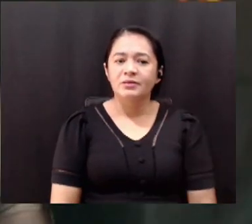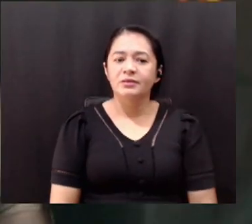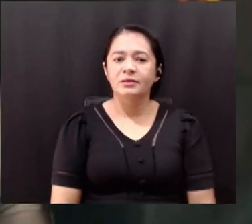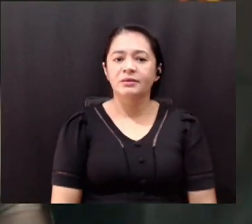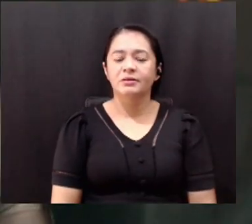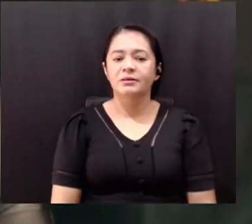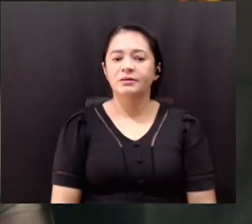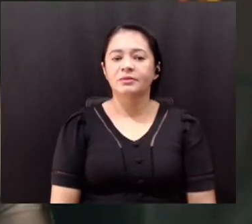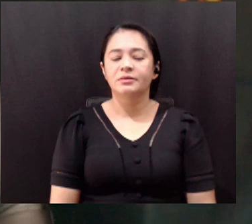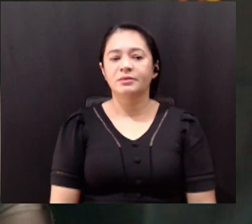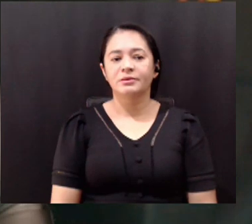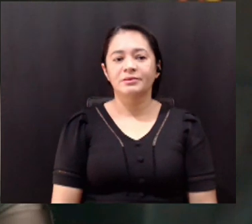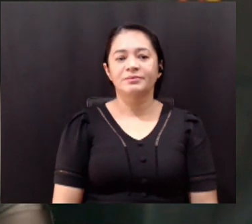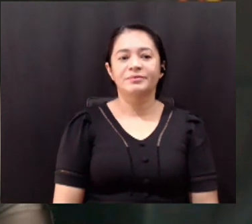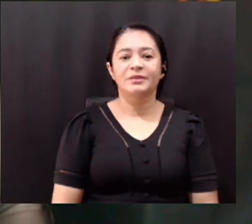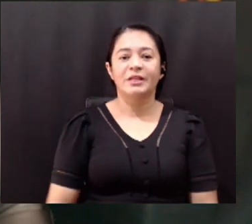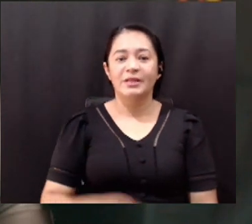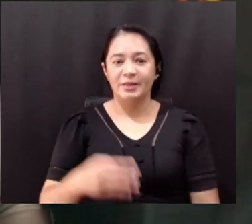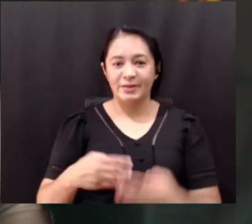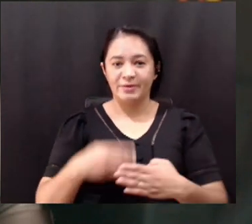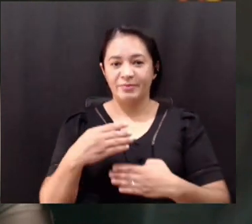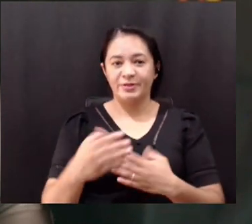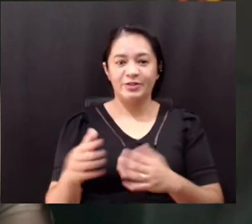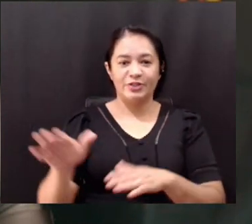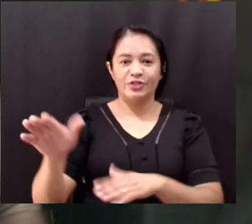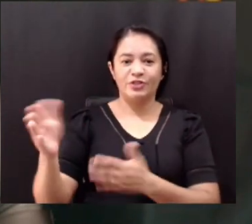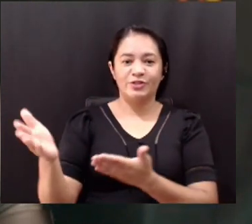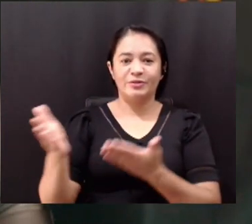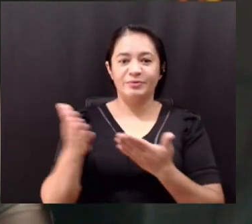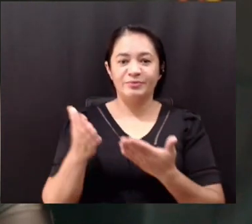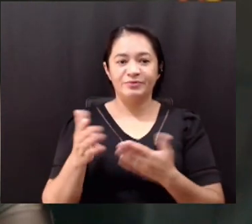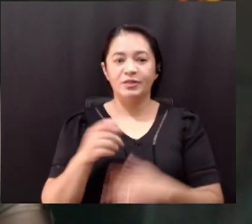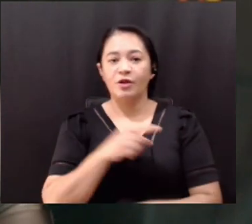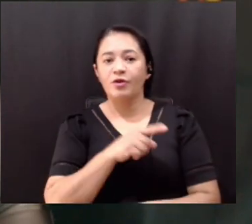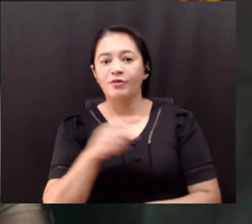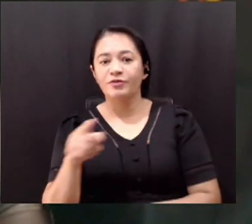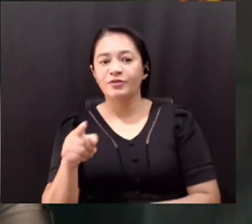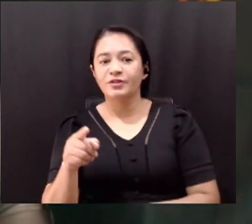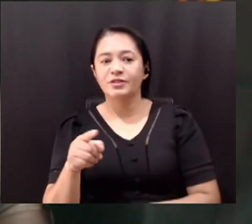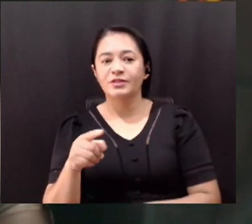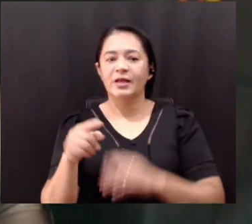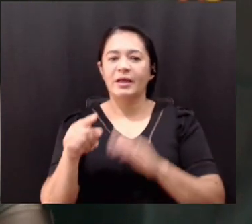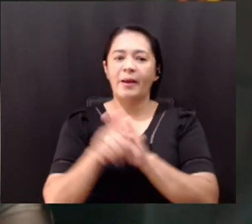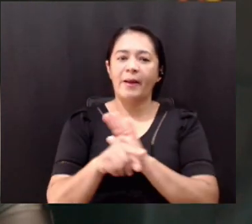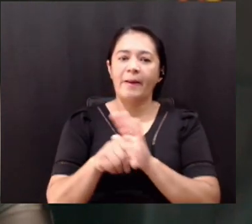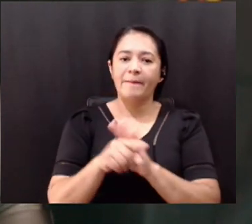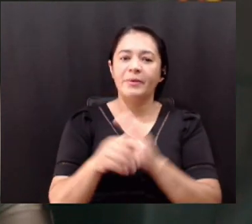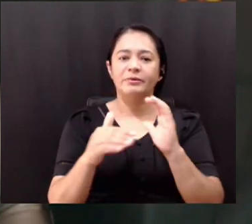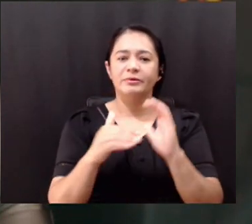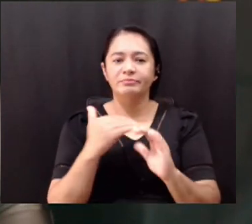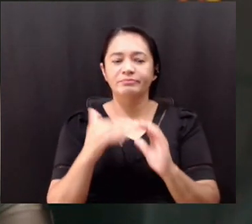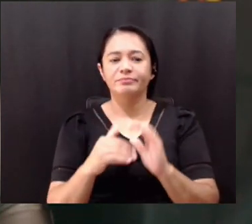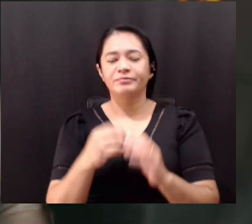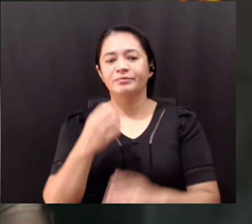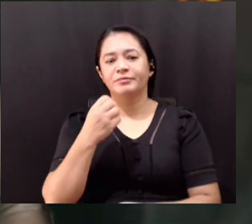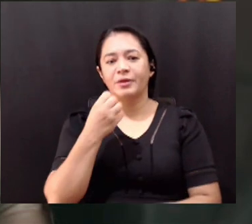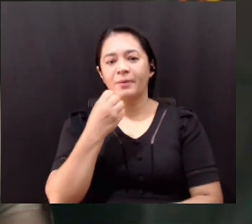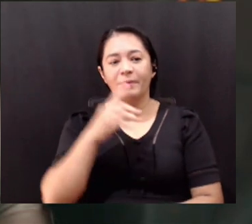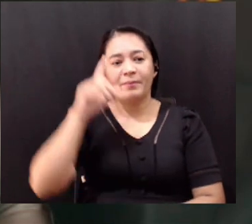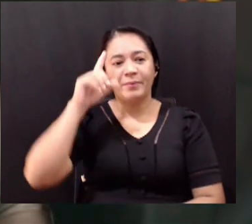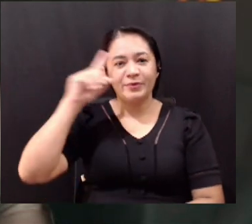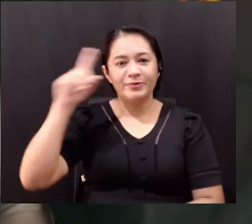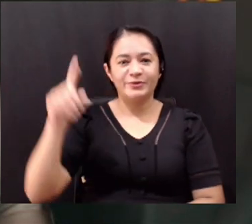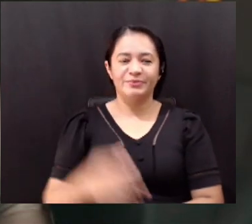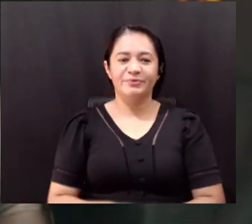pouquinho a gente chama a Ana Paula, então, tá? Vamos lá. Você que está mandando sua pergunta, muito obrigada, muito bom dia. Olha aí, o